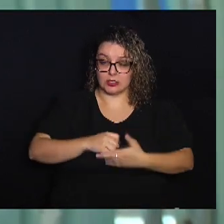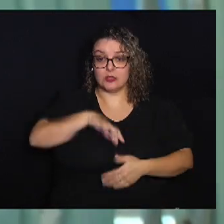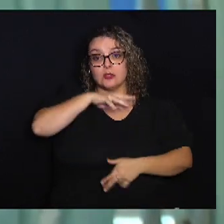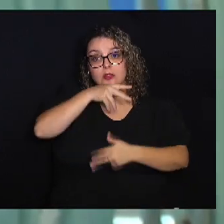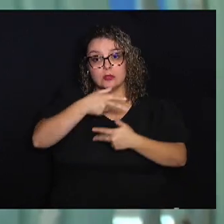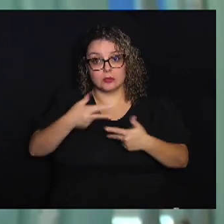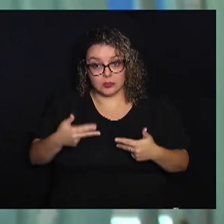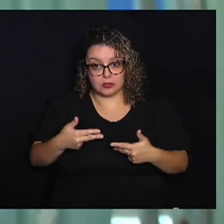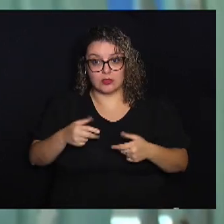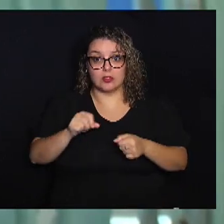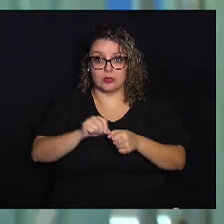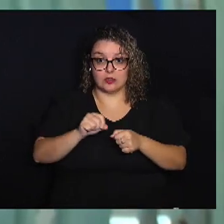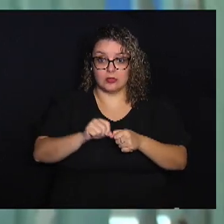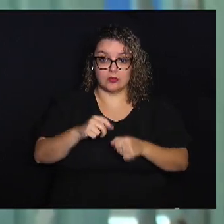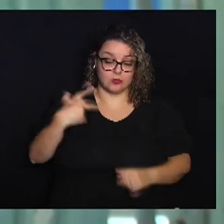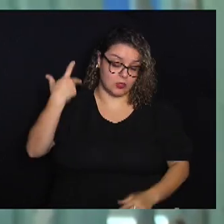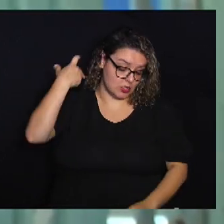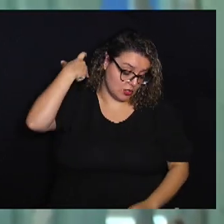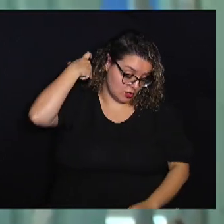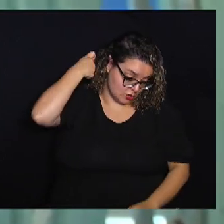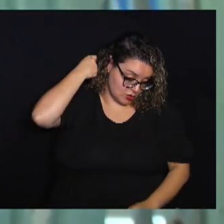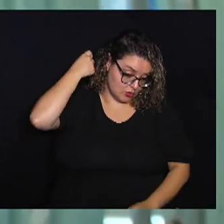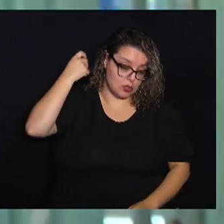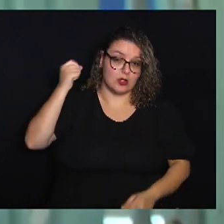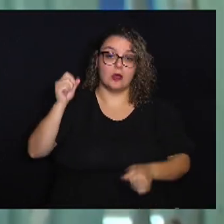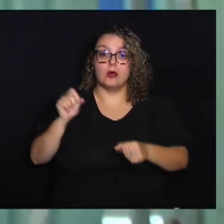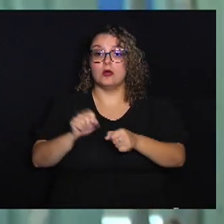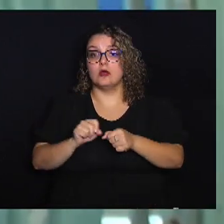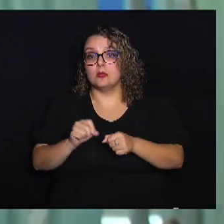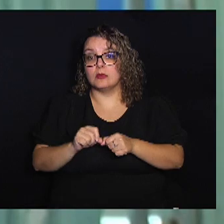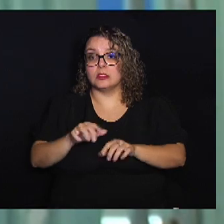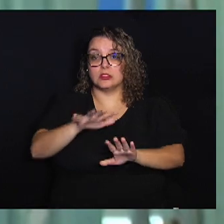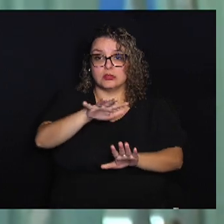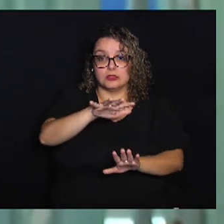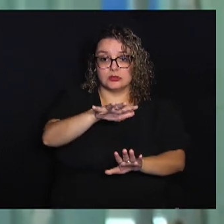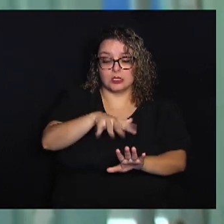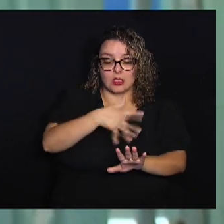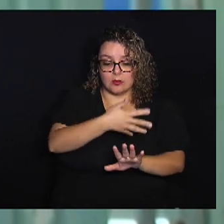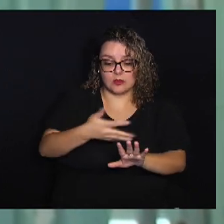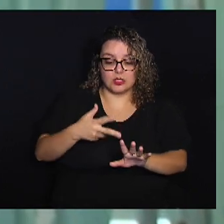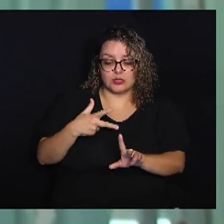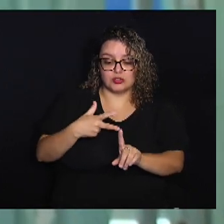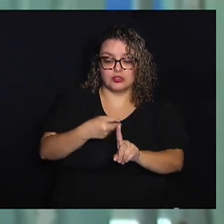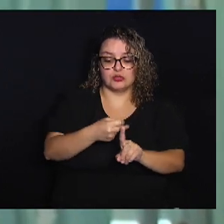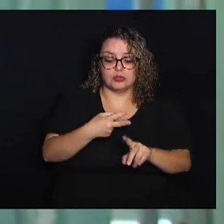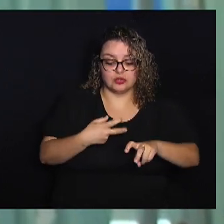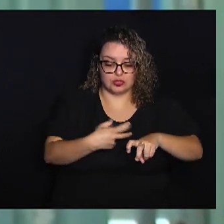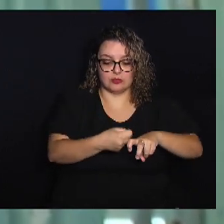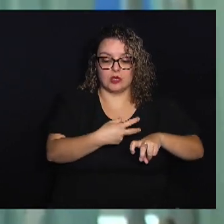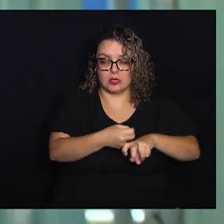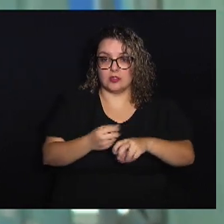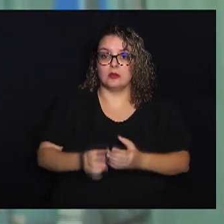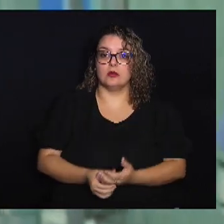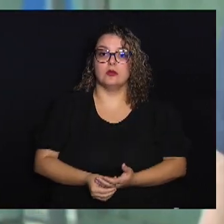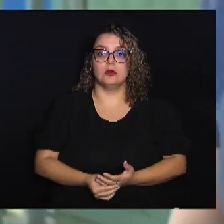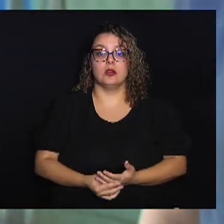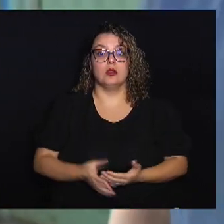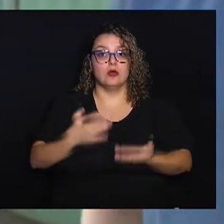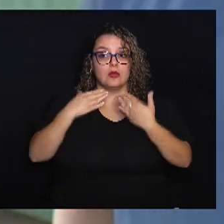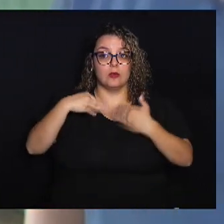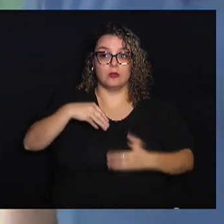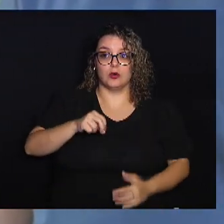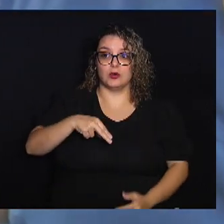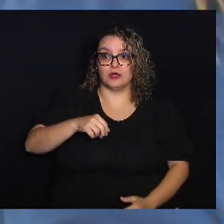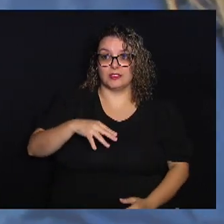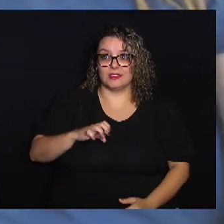animalzinho para fazer a microchipagem, para atualizar a carteira de vacina. Eu vou falar com a Monique Arena,